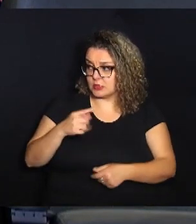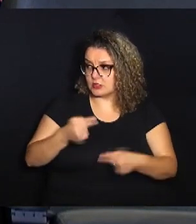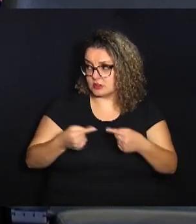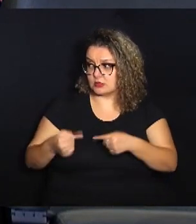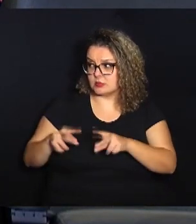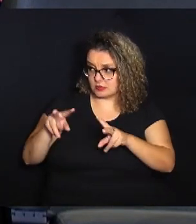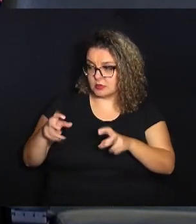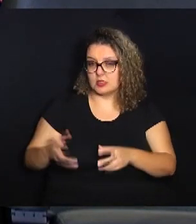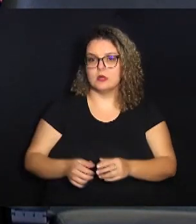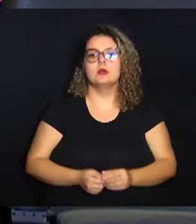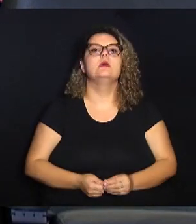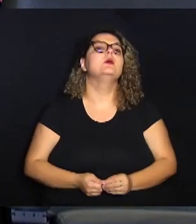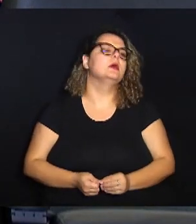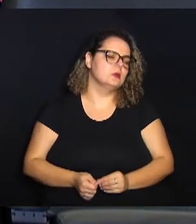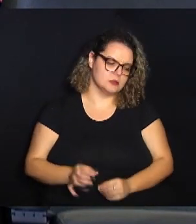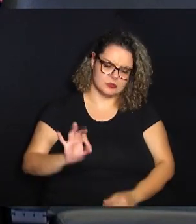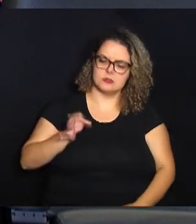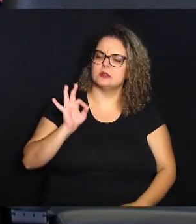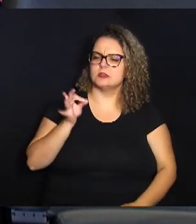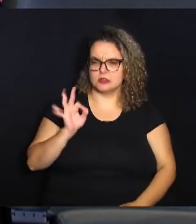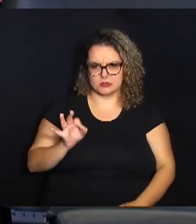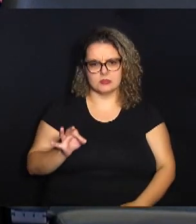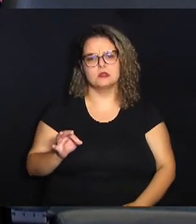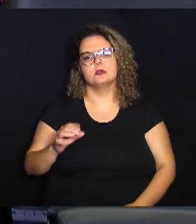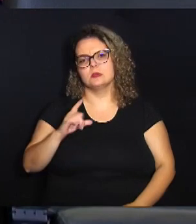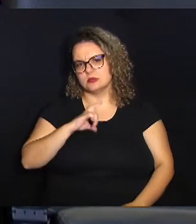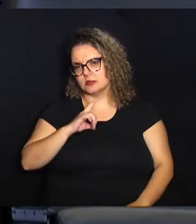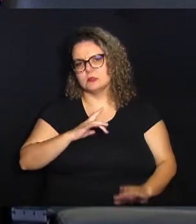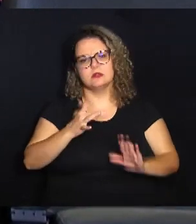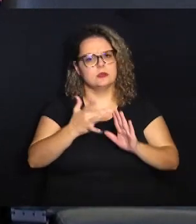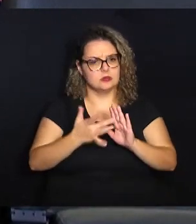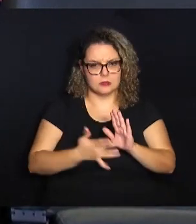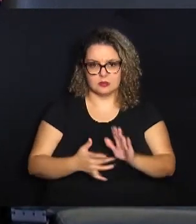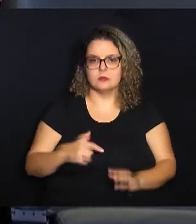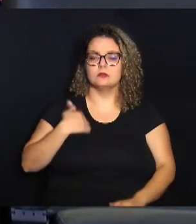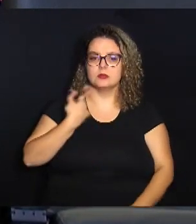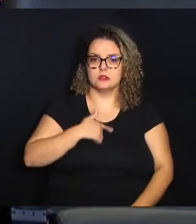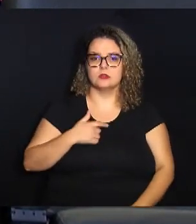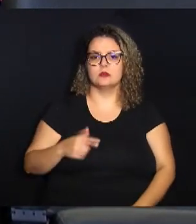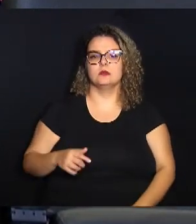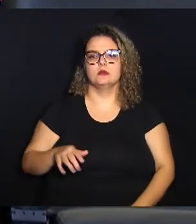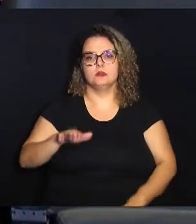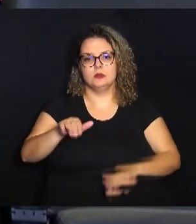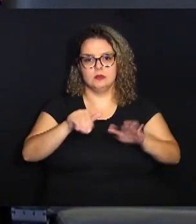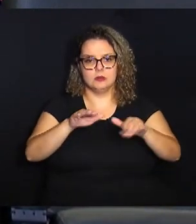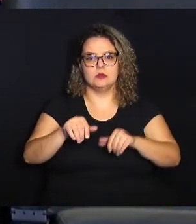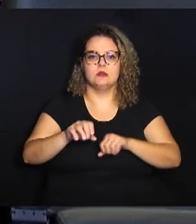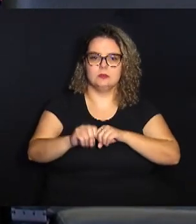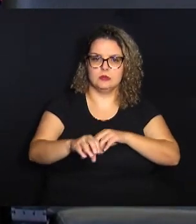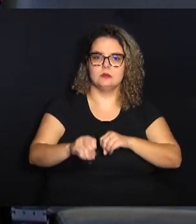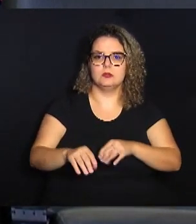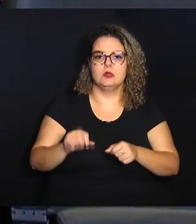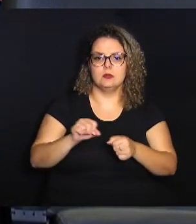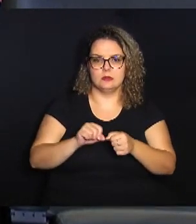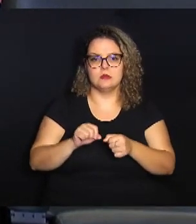sobre este assunto? Ah, sem dúvida. Isso vai estar na pauta porque nós estamos chamando os educadores a fazerem